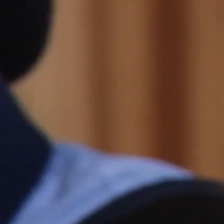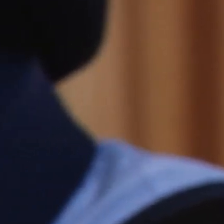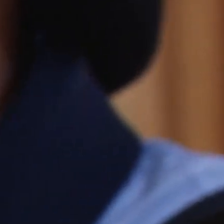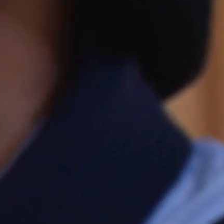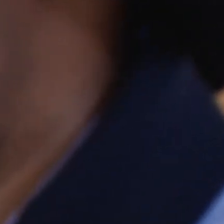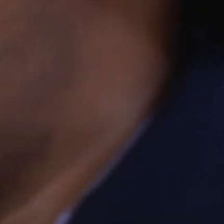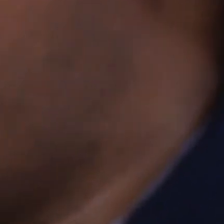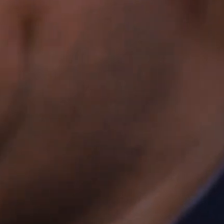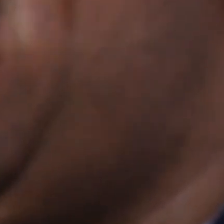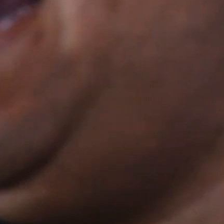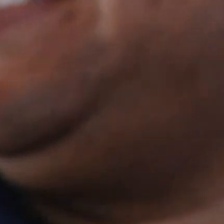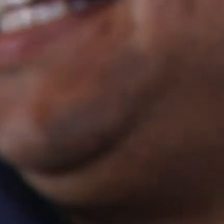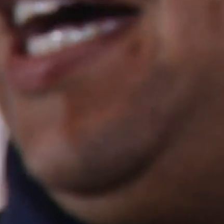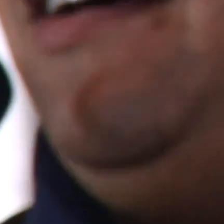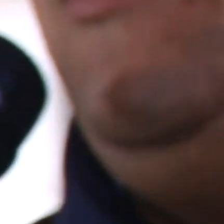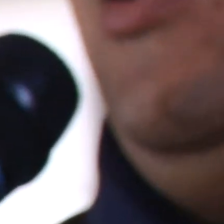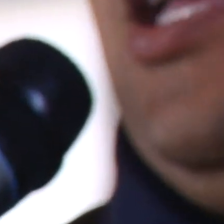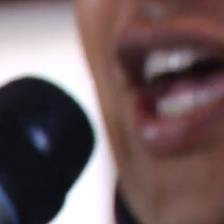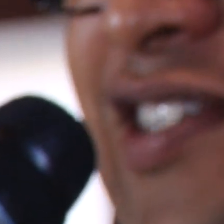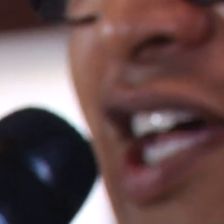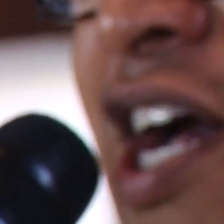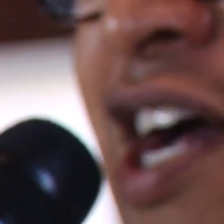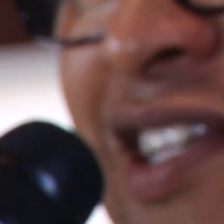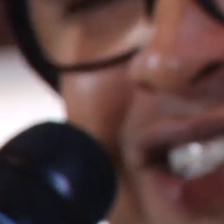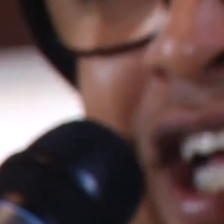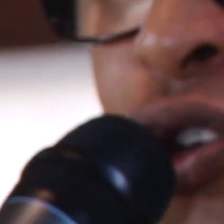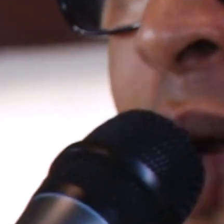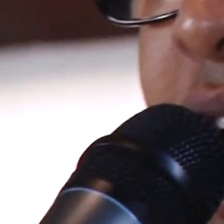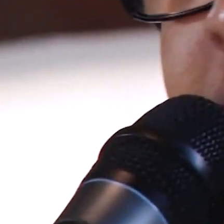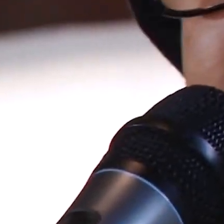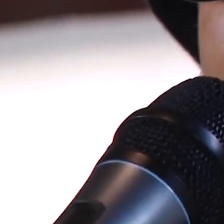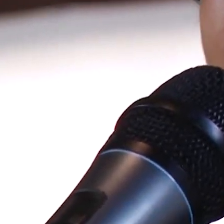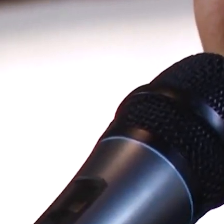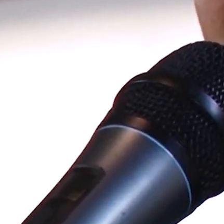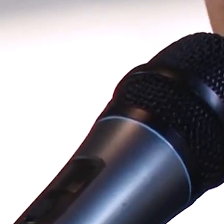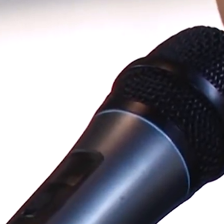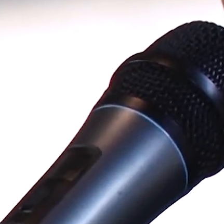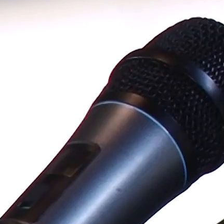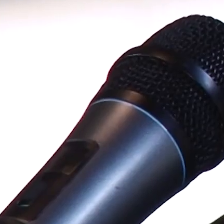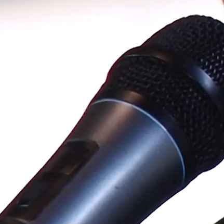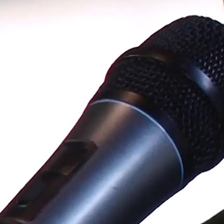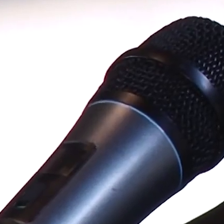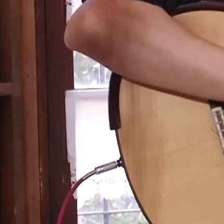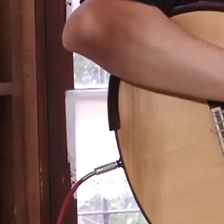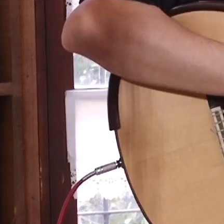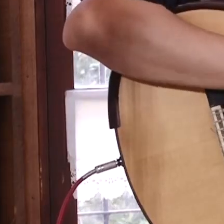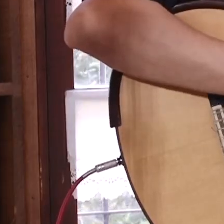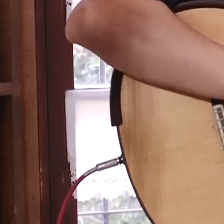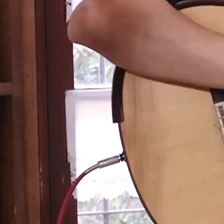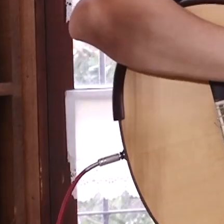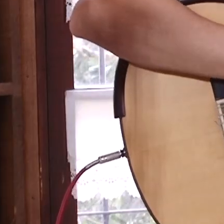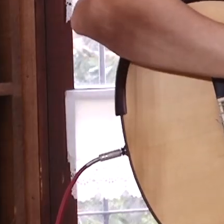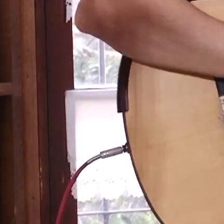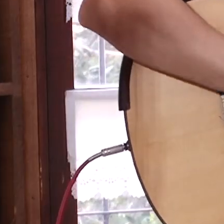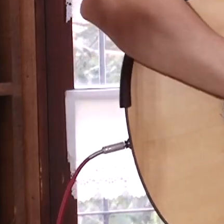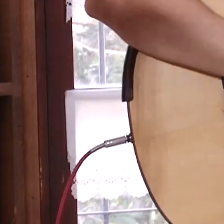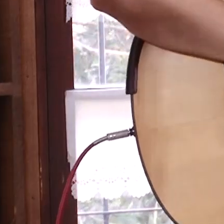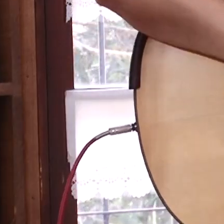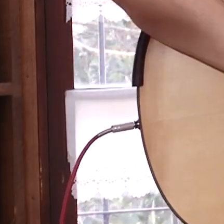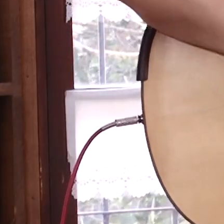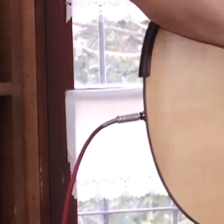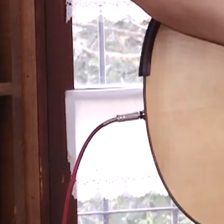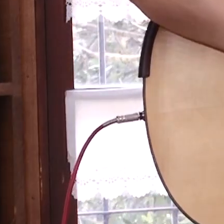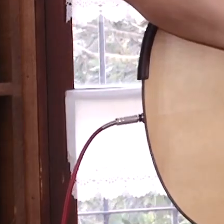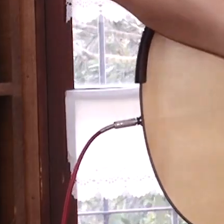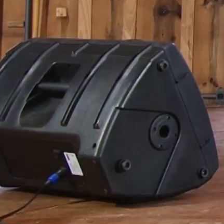Mas quando se dá um de casa na estância do bem-querer, só o eco